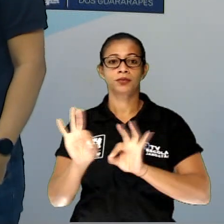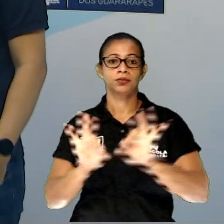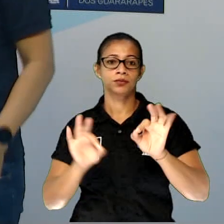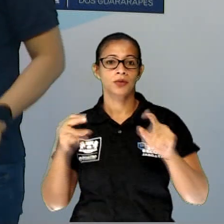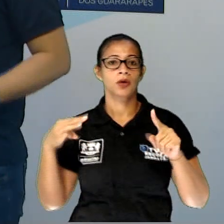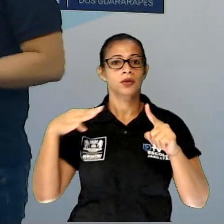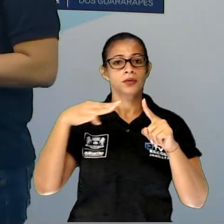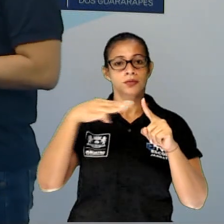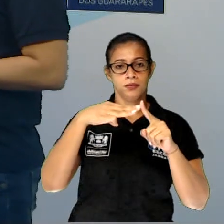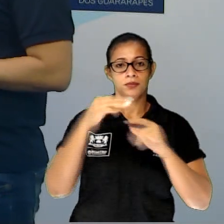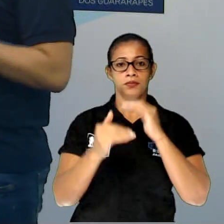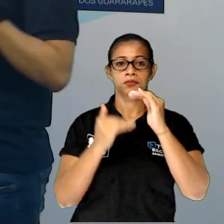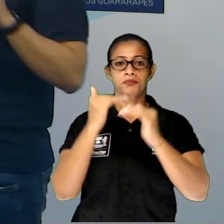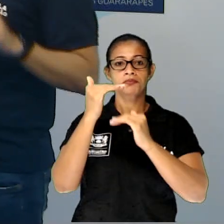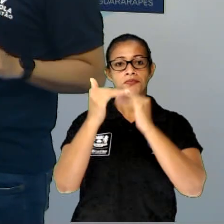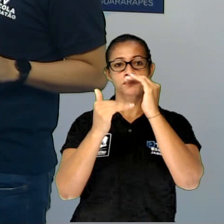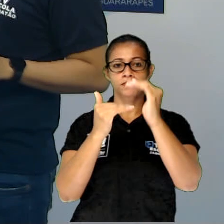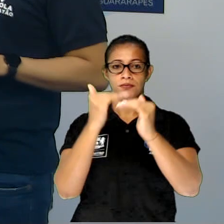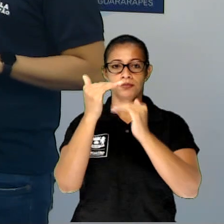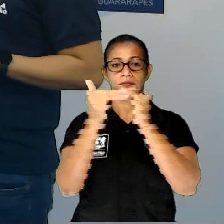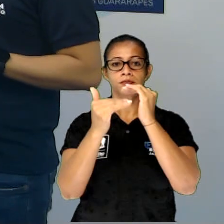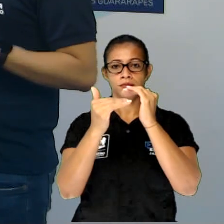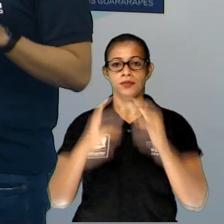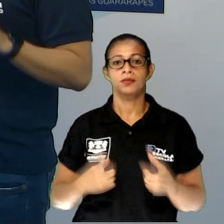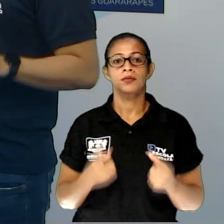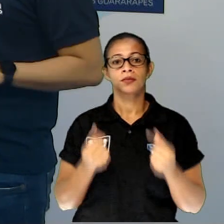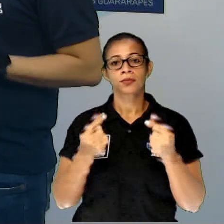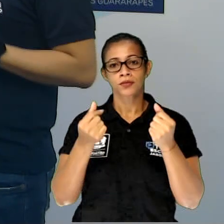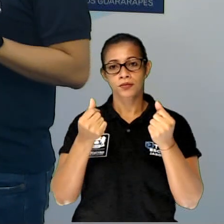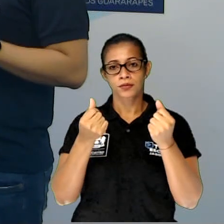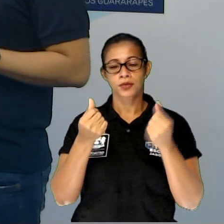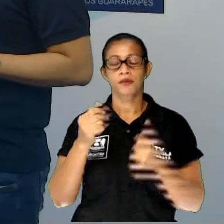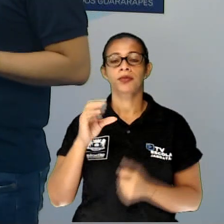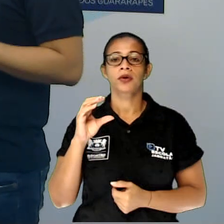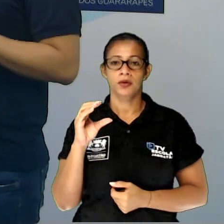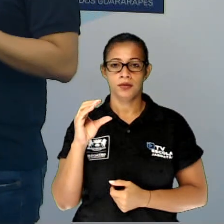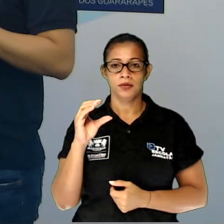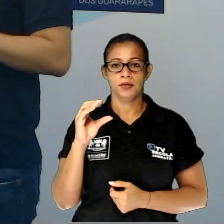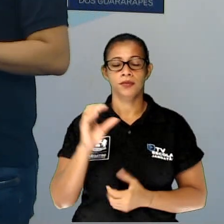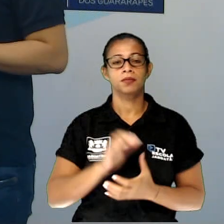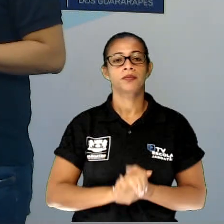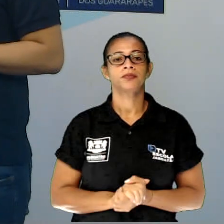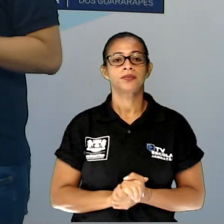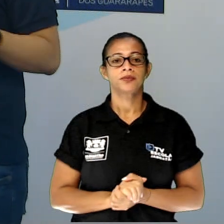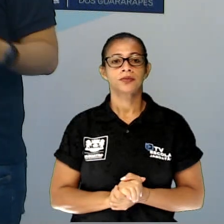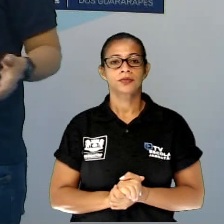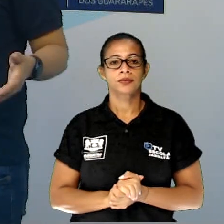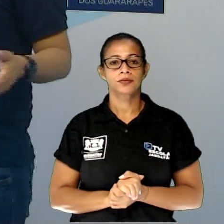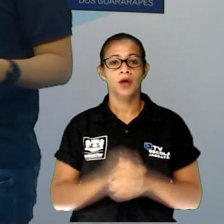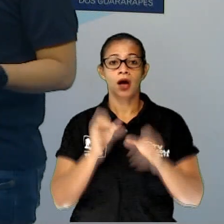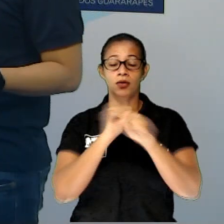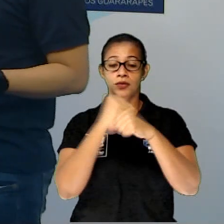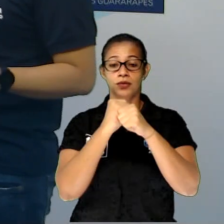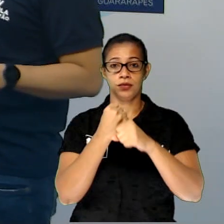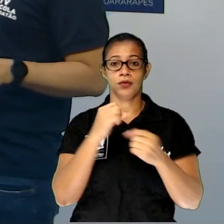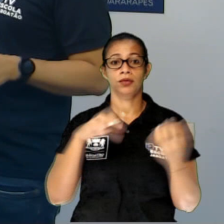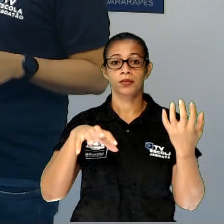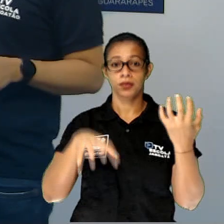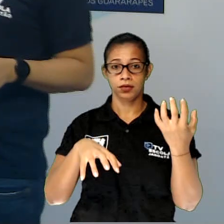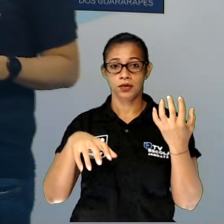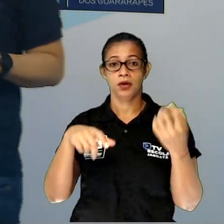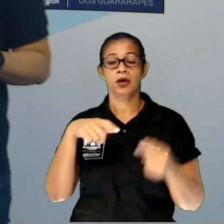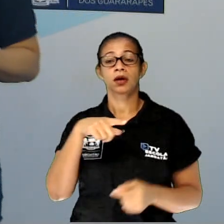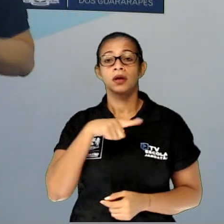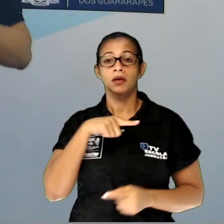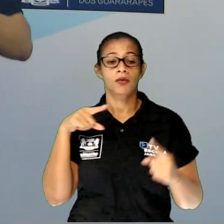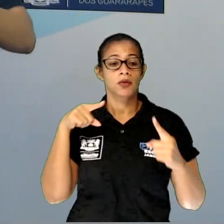da economia. Letra C. A construção de Brasília tinha como objetivo, entre outras coisas,